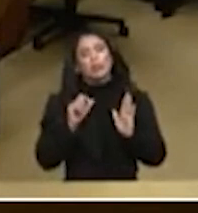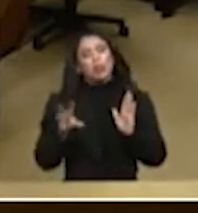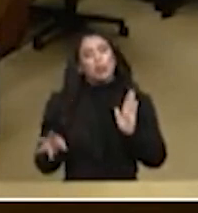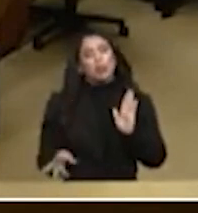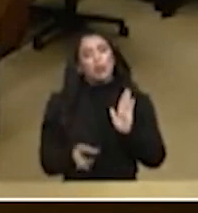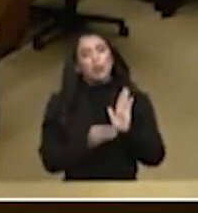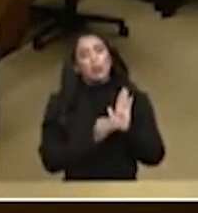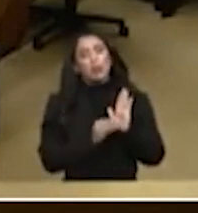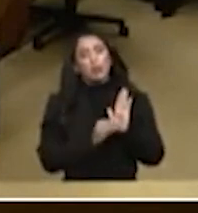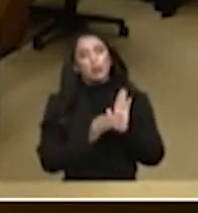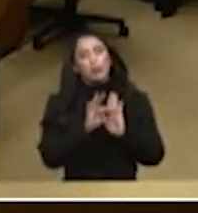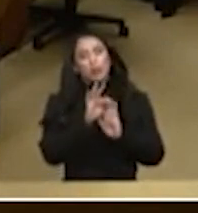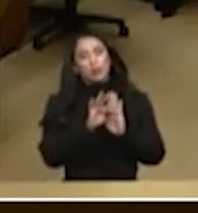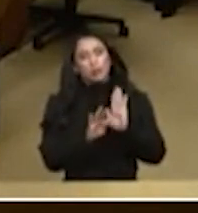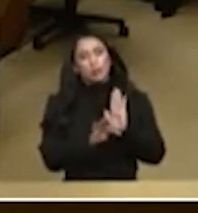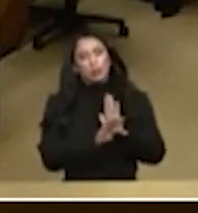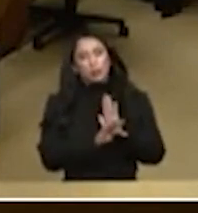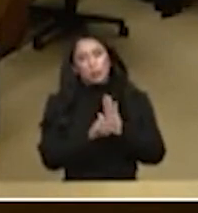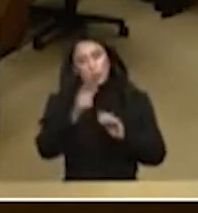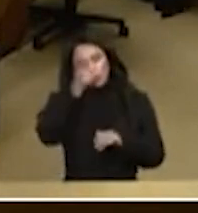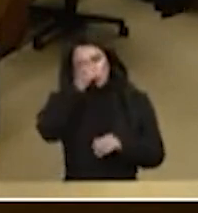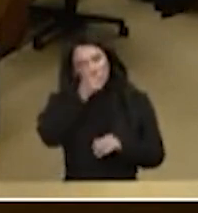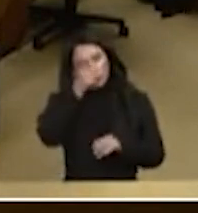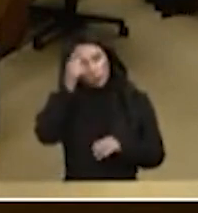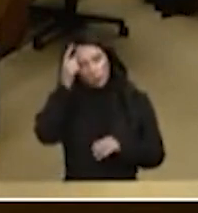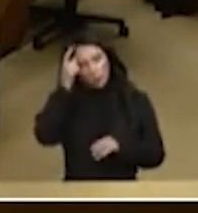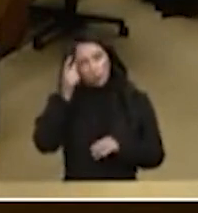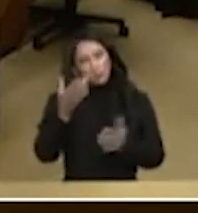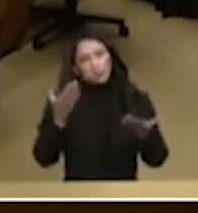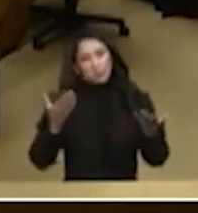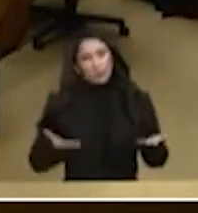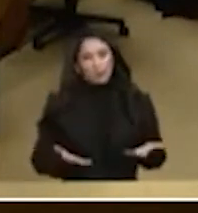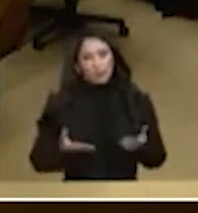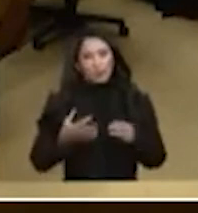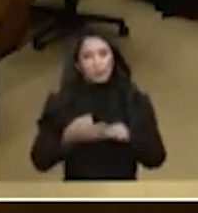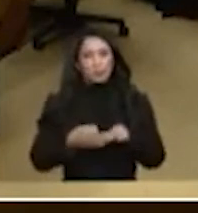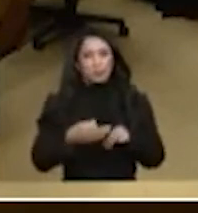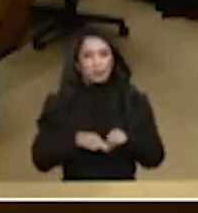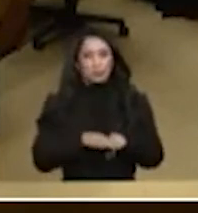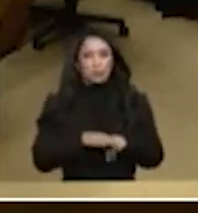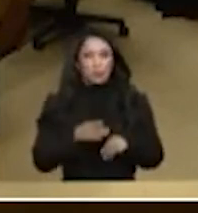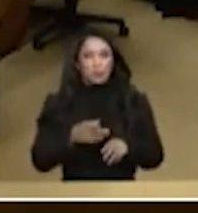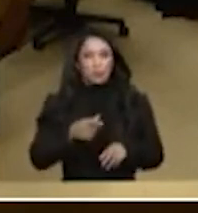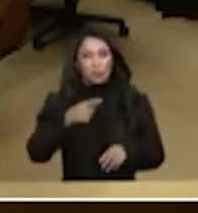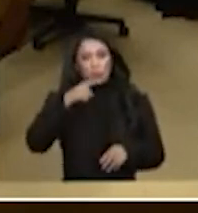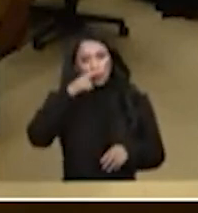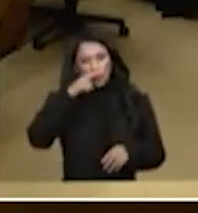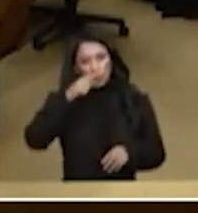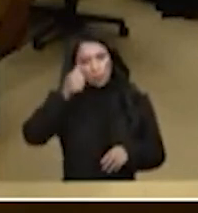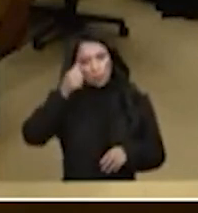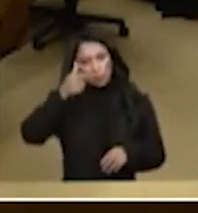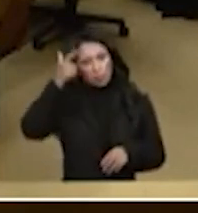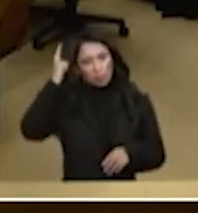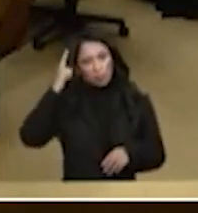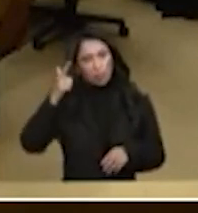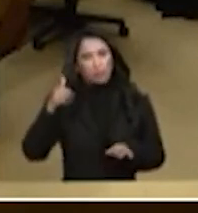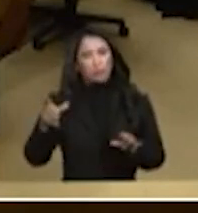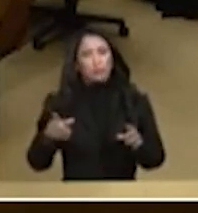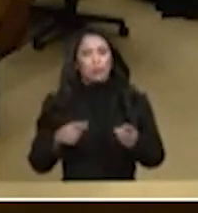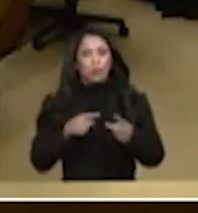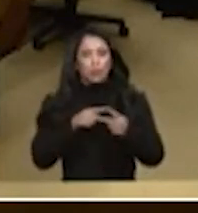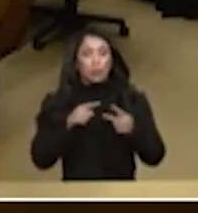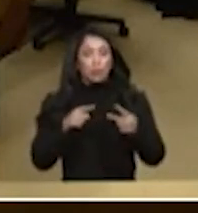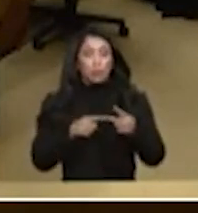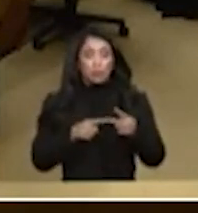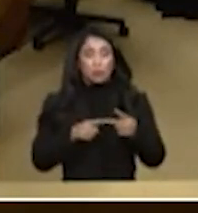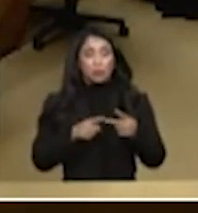diante dos fatos. Não dá para ignorar os fatos dessas imagens vazadas. Então, até que se encerre esse julgamento virtual,